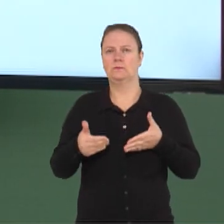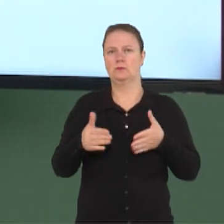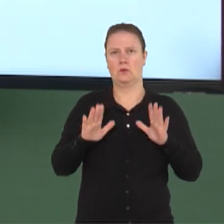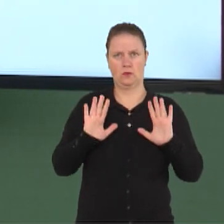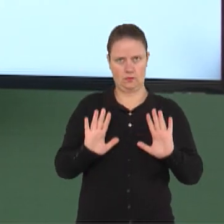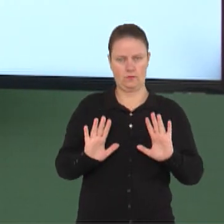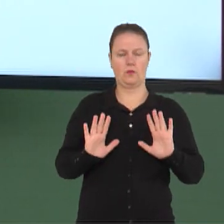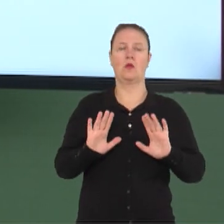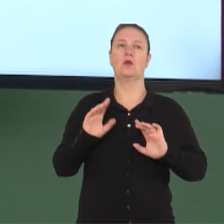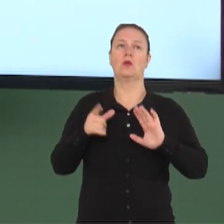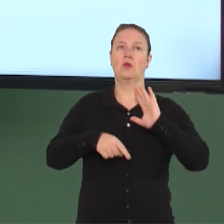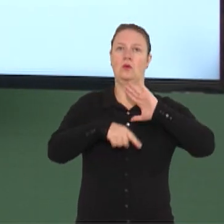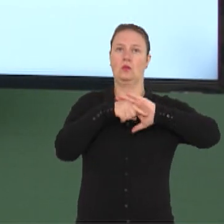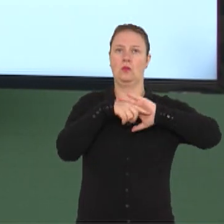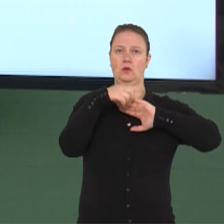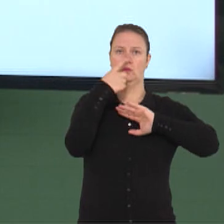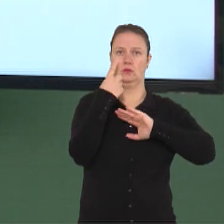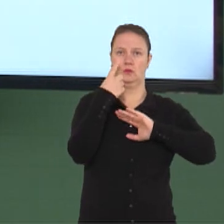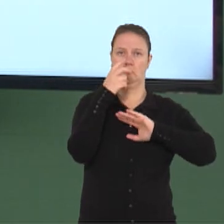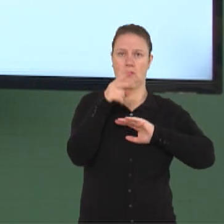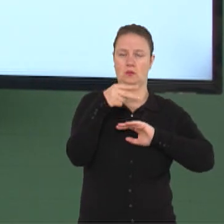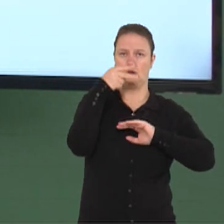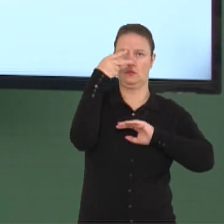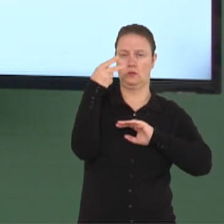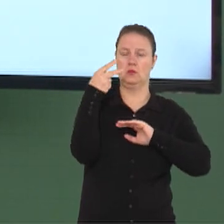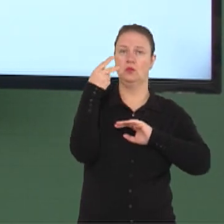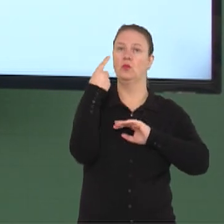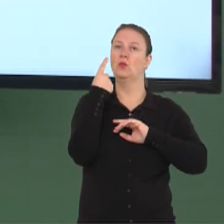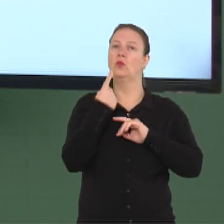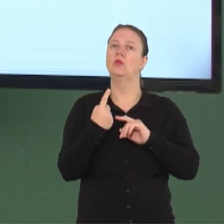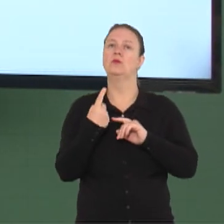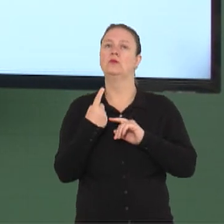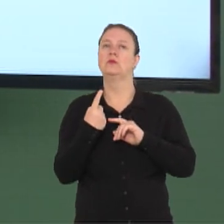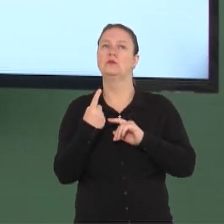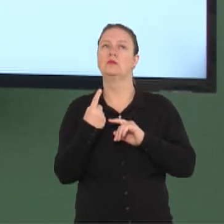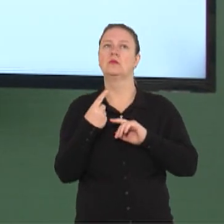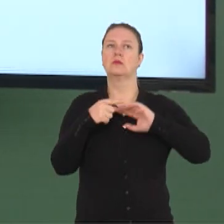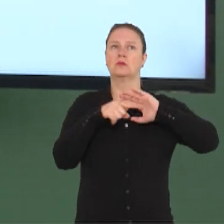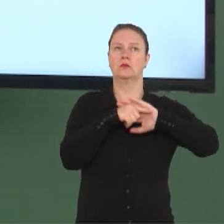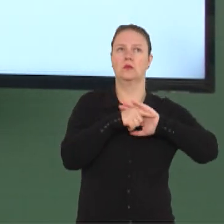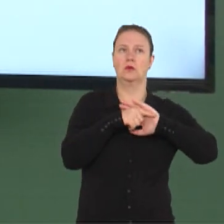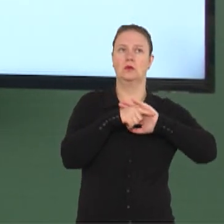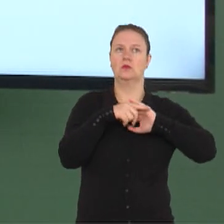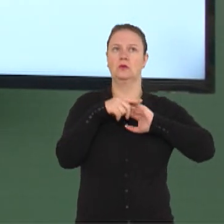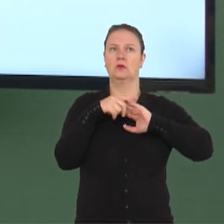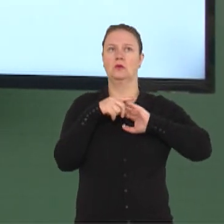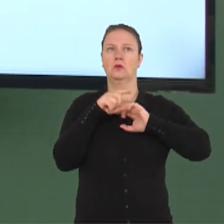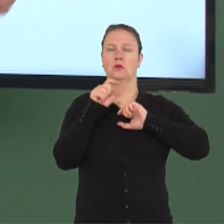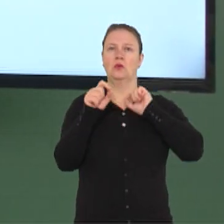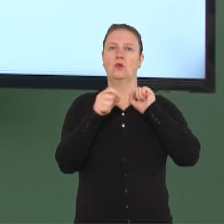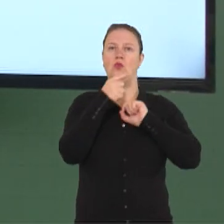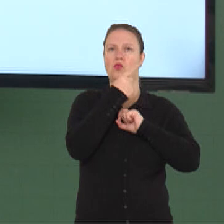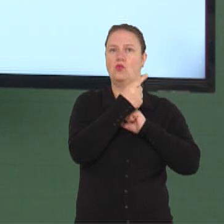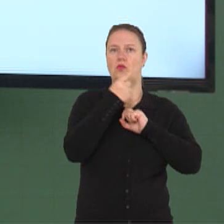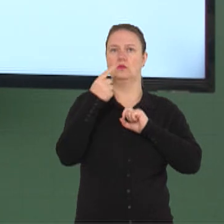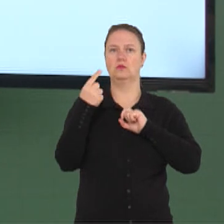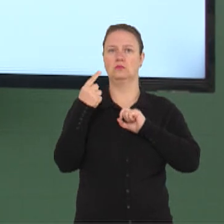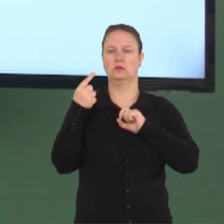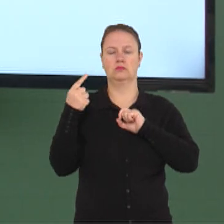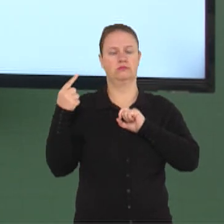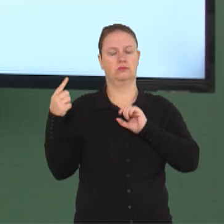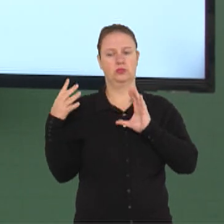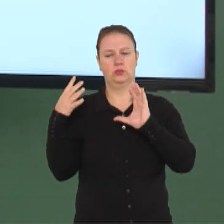Menos 1 ao quadrado é 1, menos com menos 1 também é 1, 1 mais 1 são 2, com 2 são